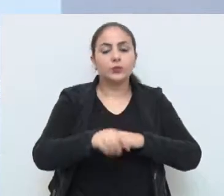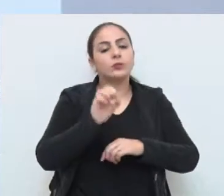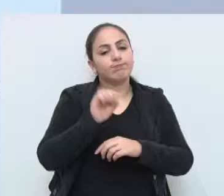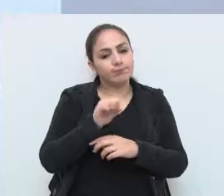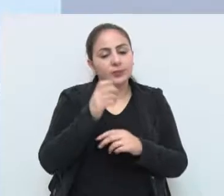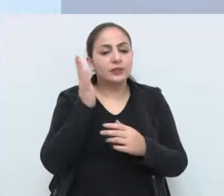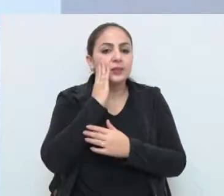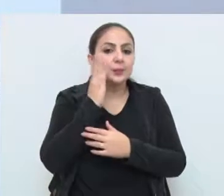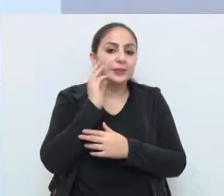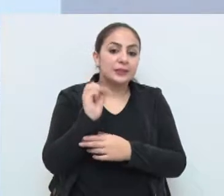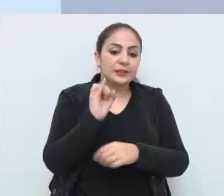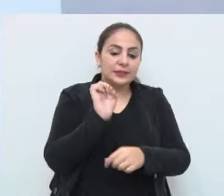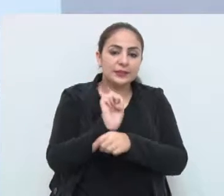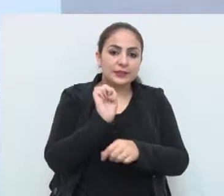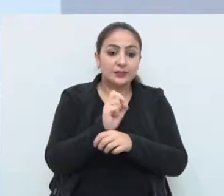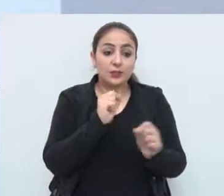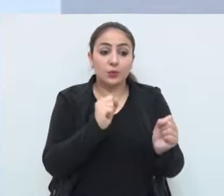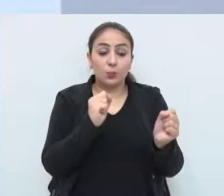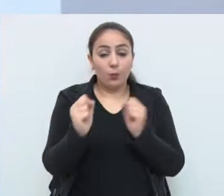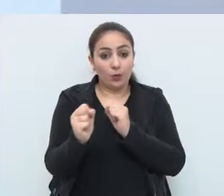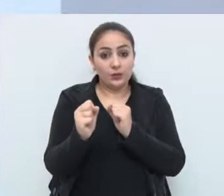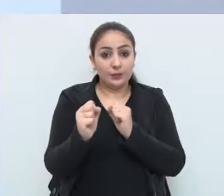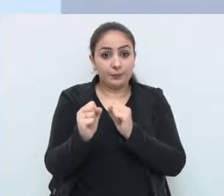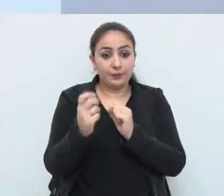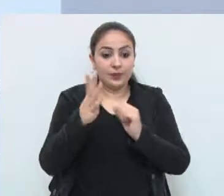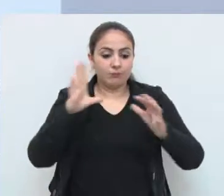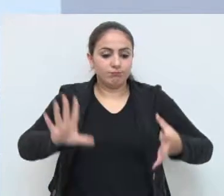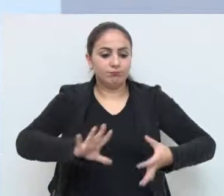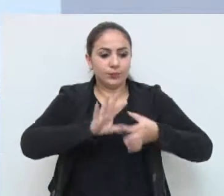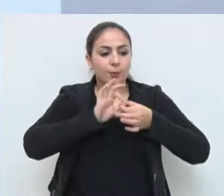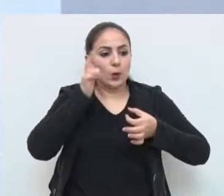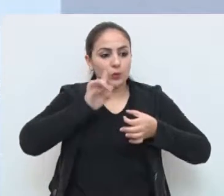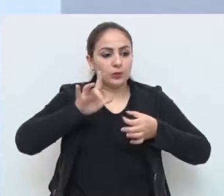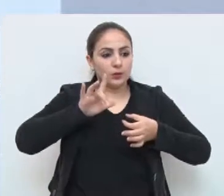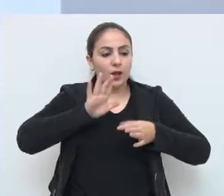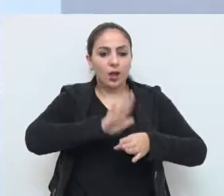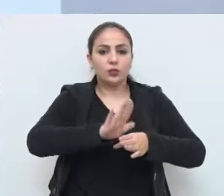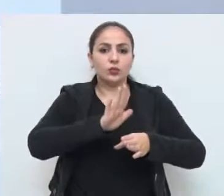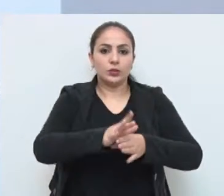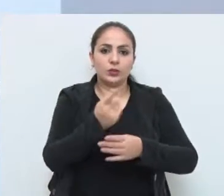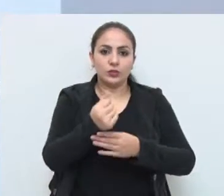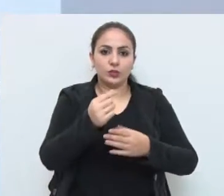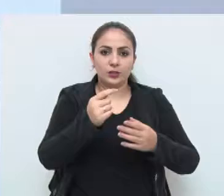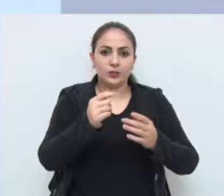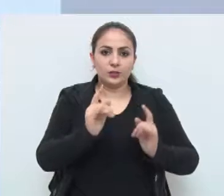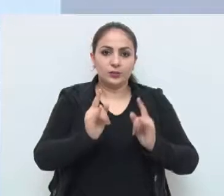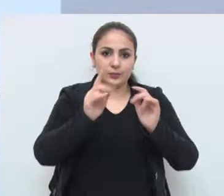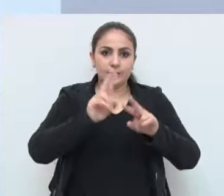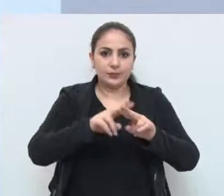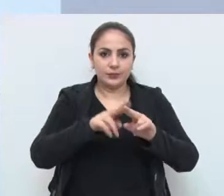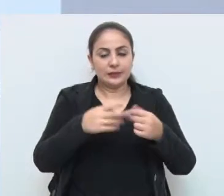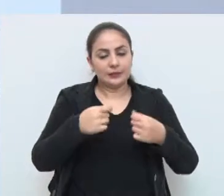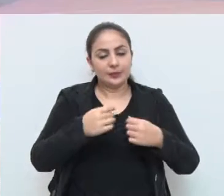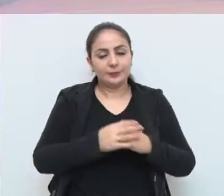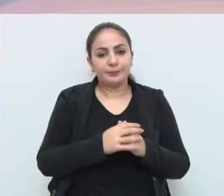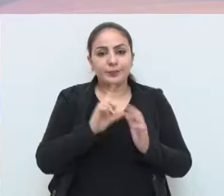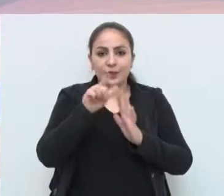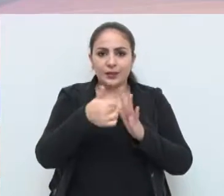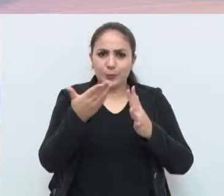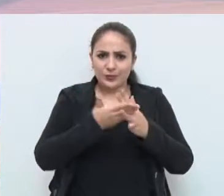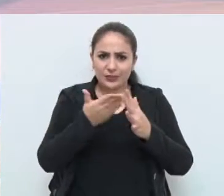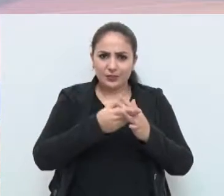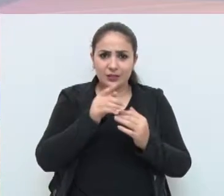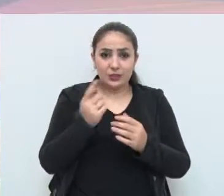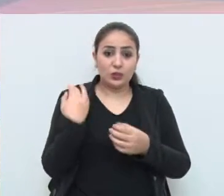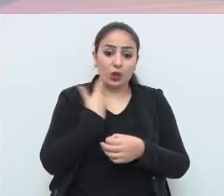é sim saber se o Estado tem esse lastro para complementar os recursos necessários à construção do presídio. E